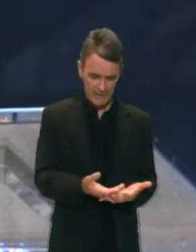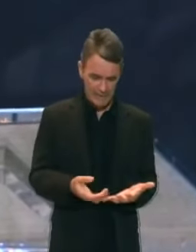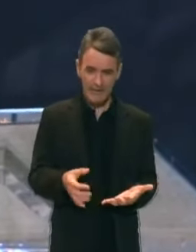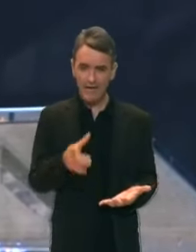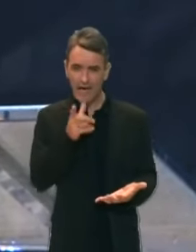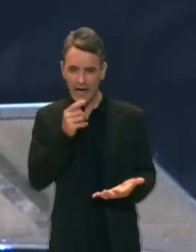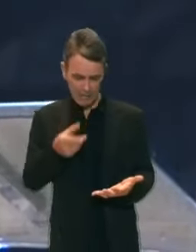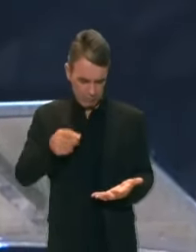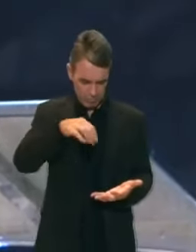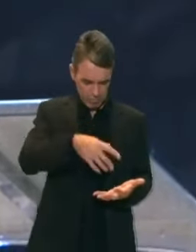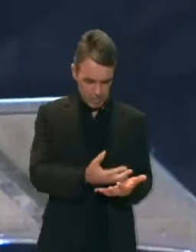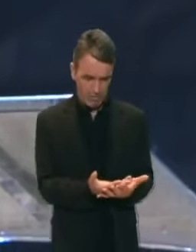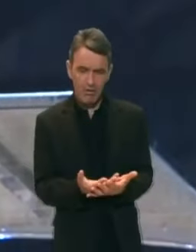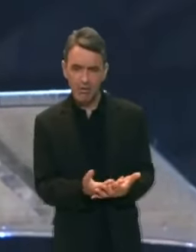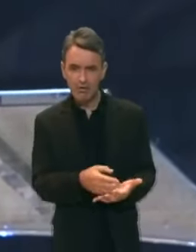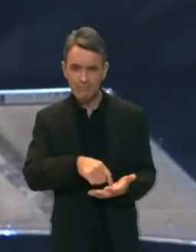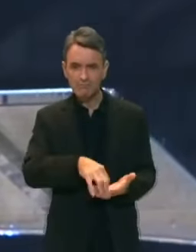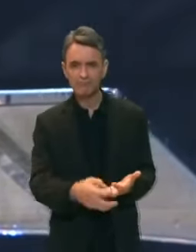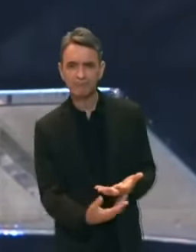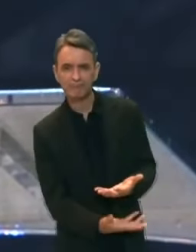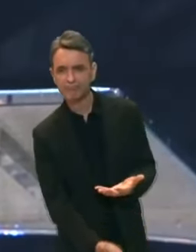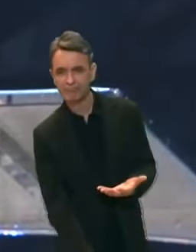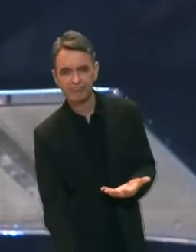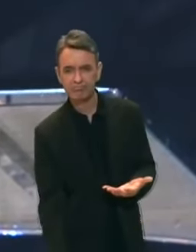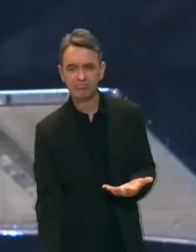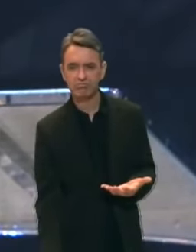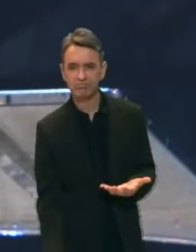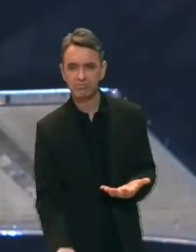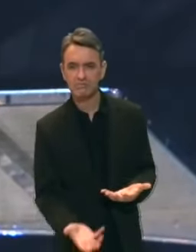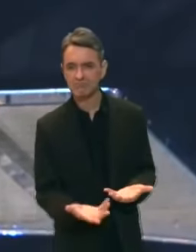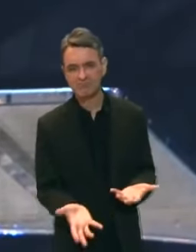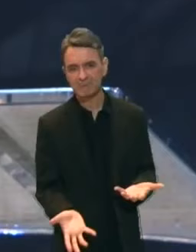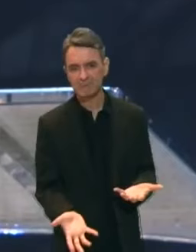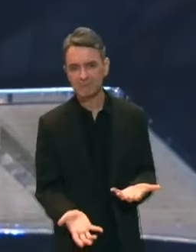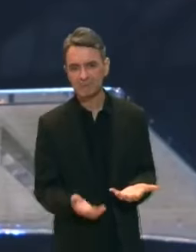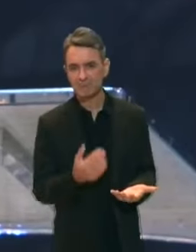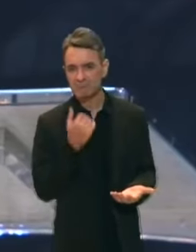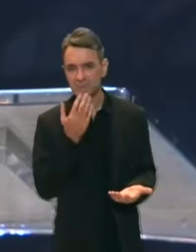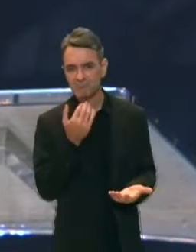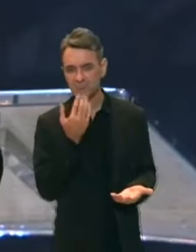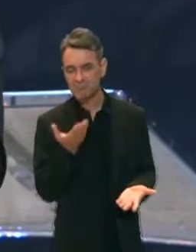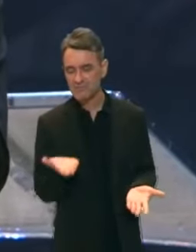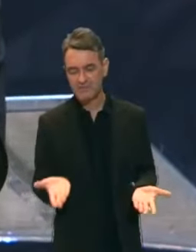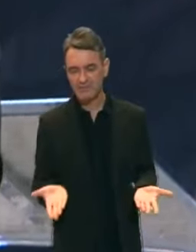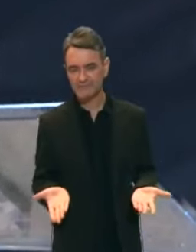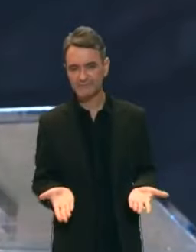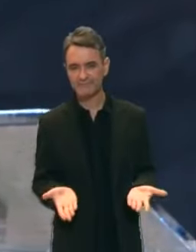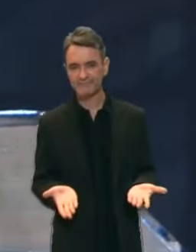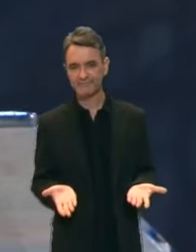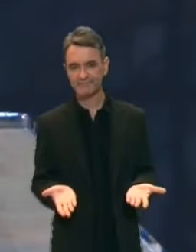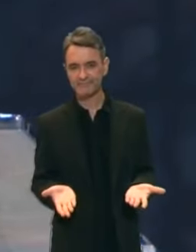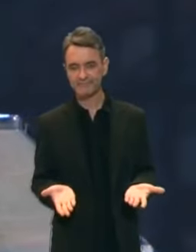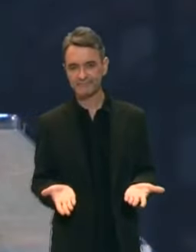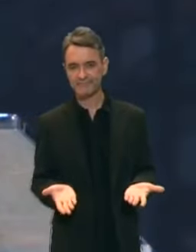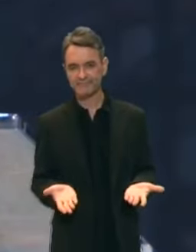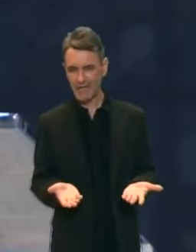E aquela água vai caindo e se esvaziando rapidamente.